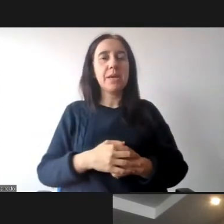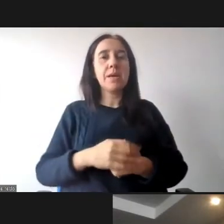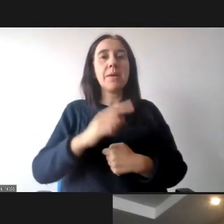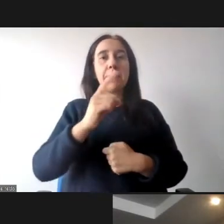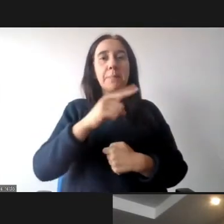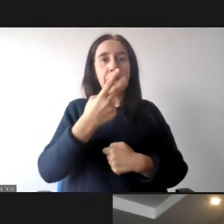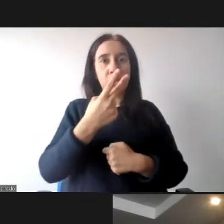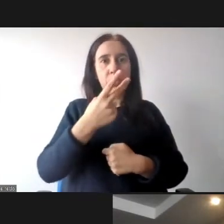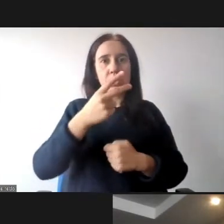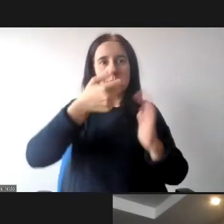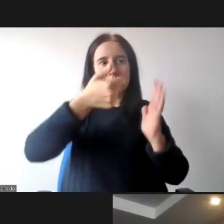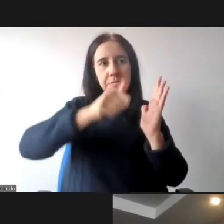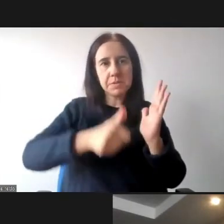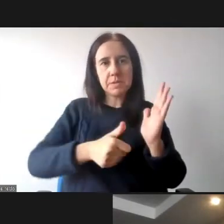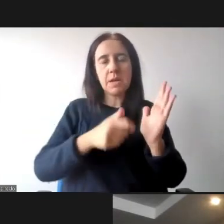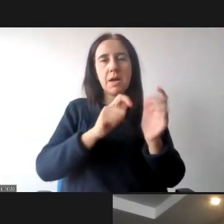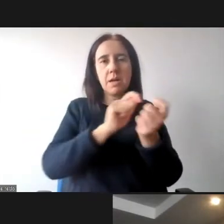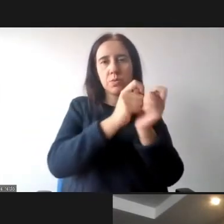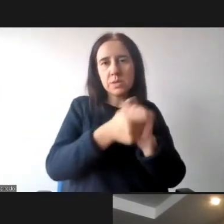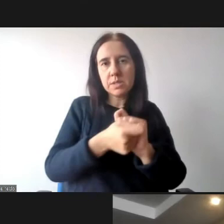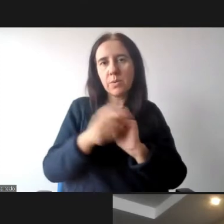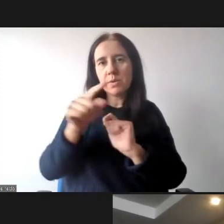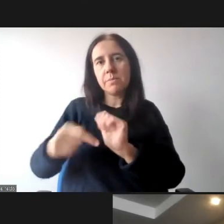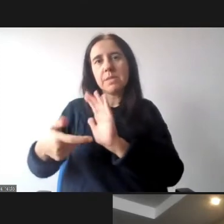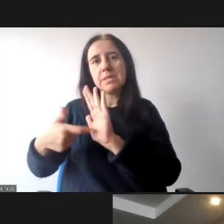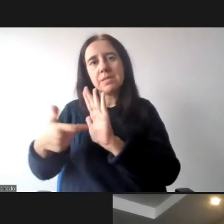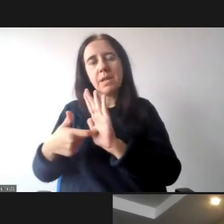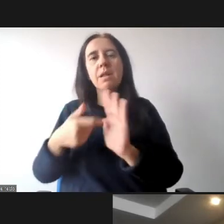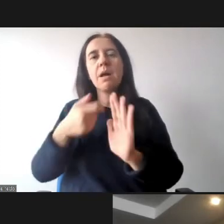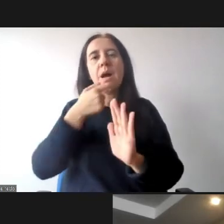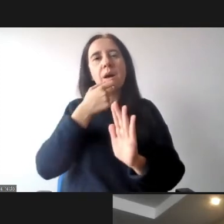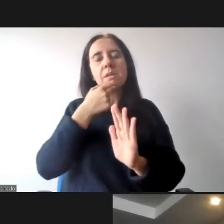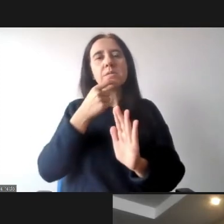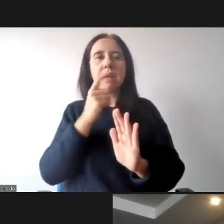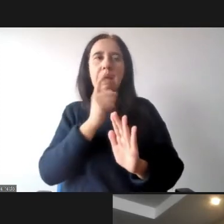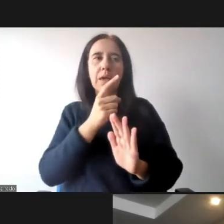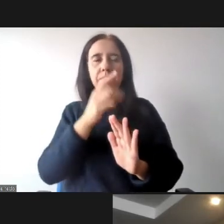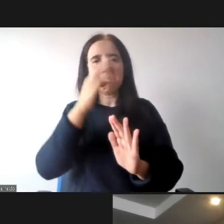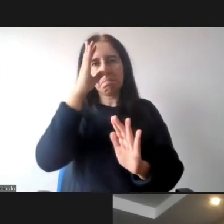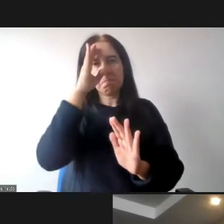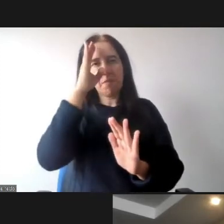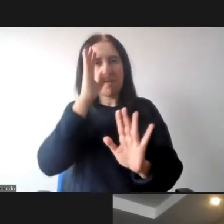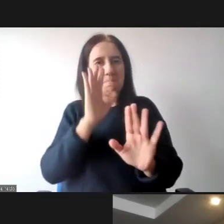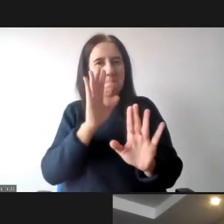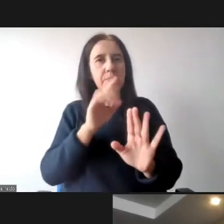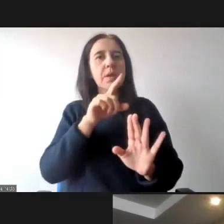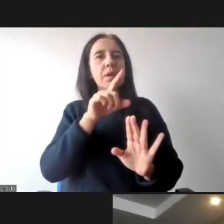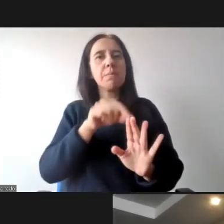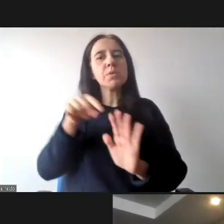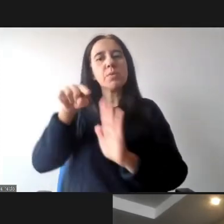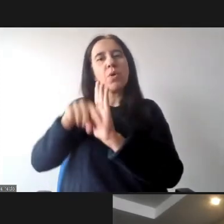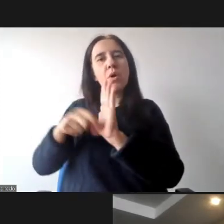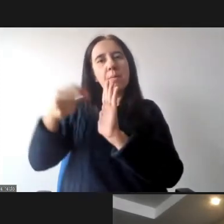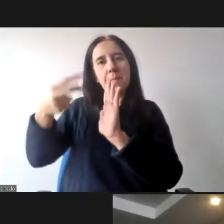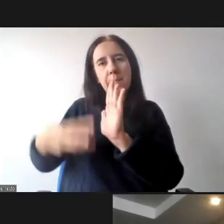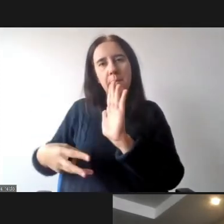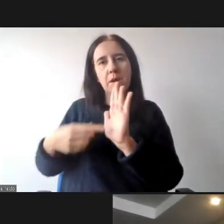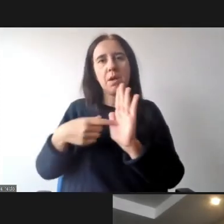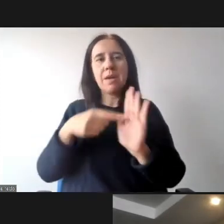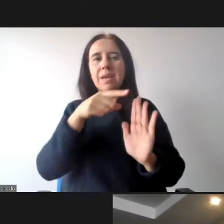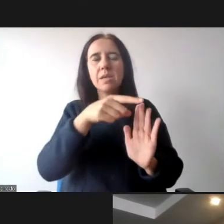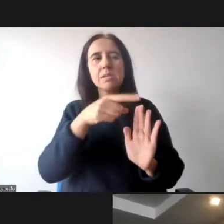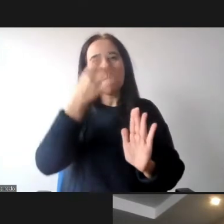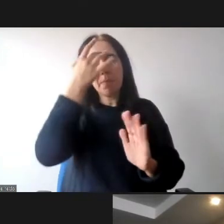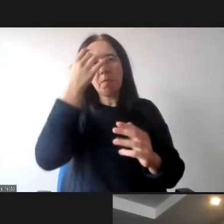necessidade apelam muito a considerações fácticas, ainda que em ligação com dimensões normativas, e são menos